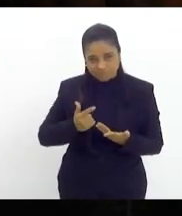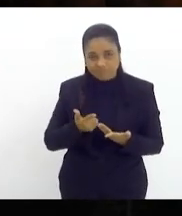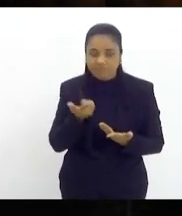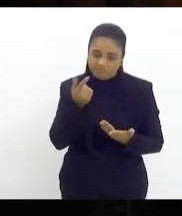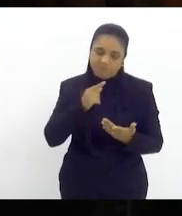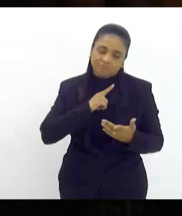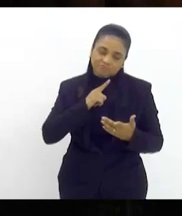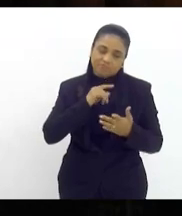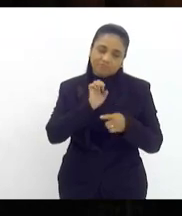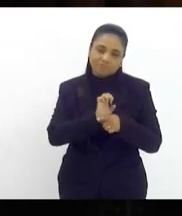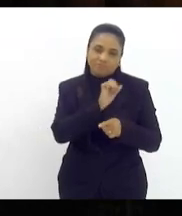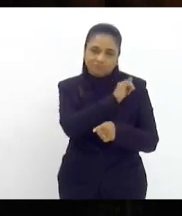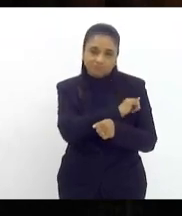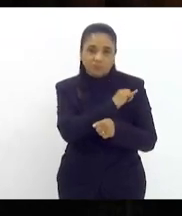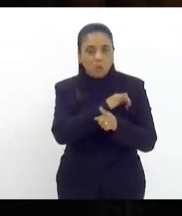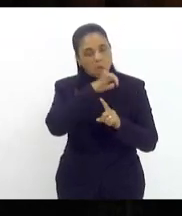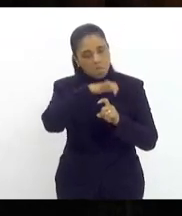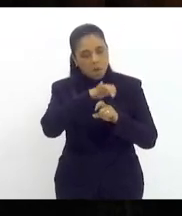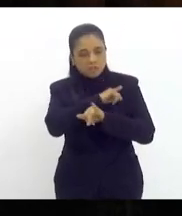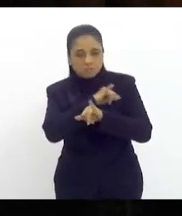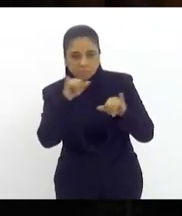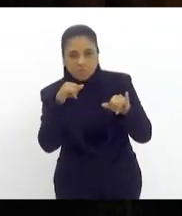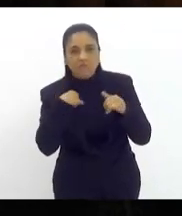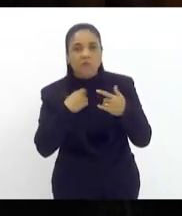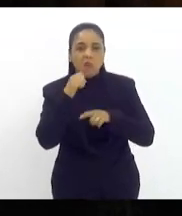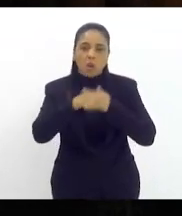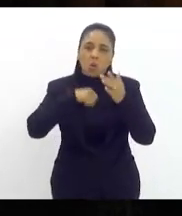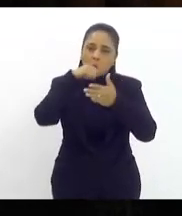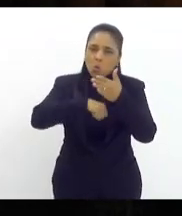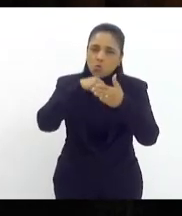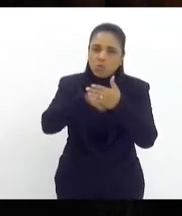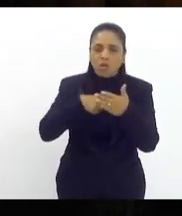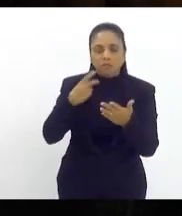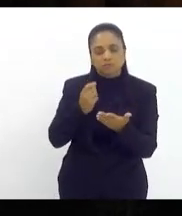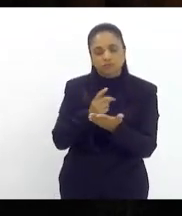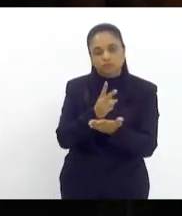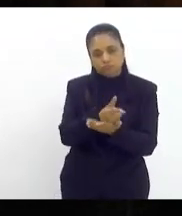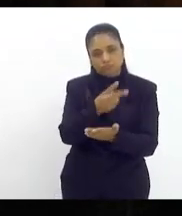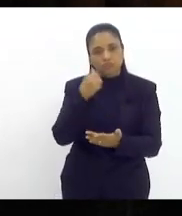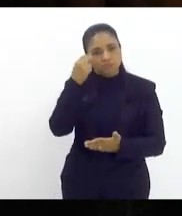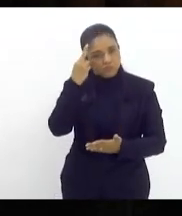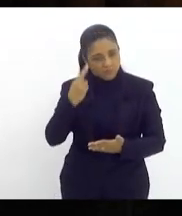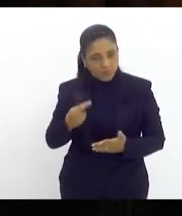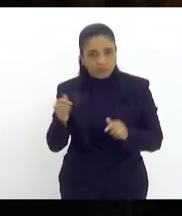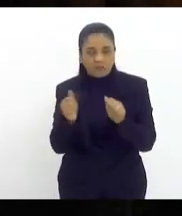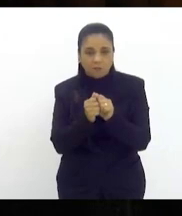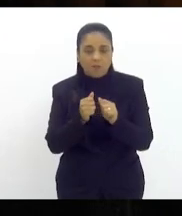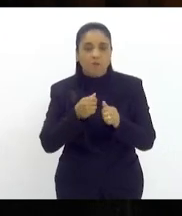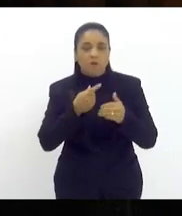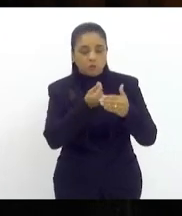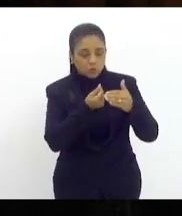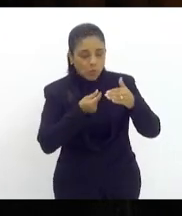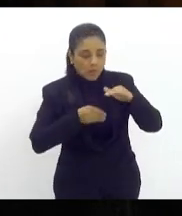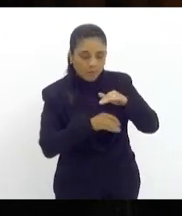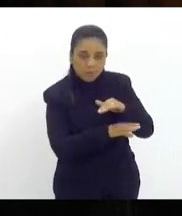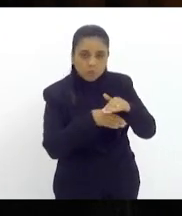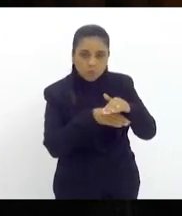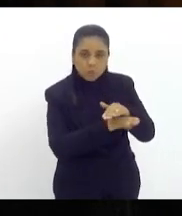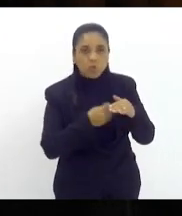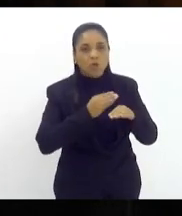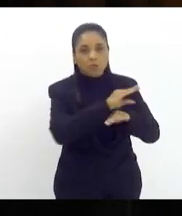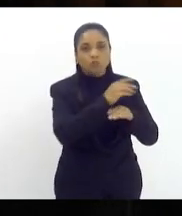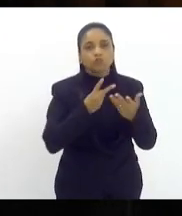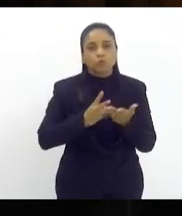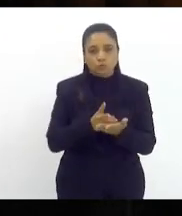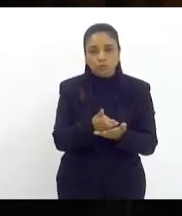e a gente vai continuar lutando companheira Renata Souza para que o Supera continue e essas famílias recebam é muito importante principalmente